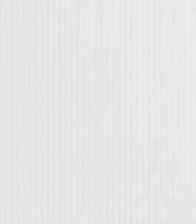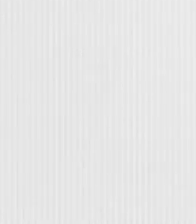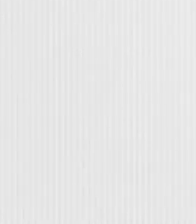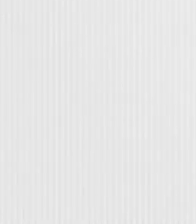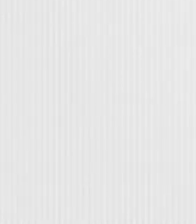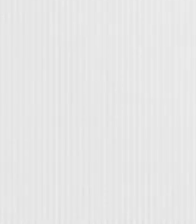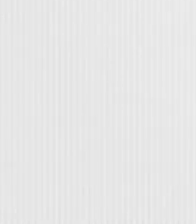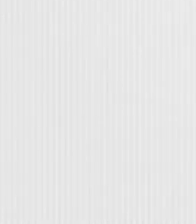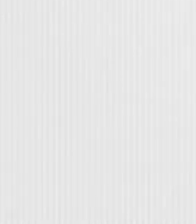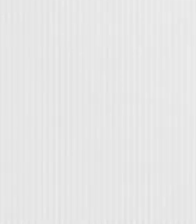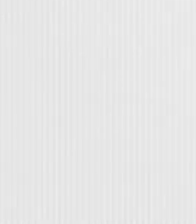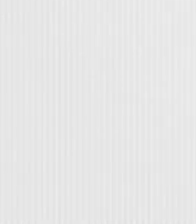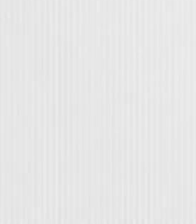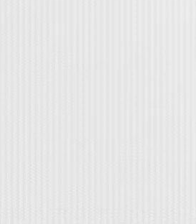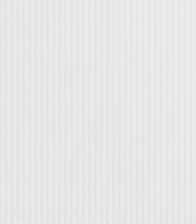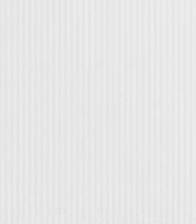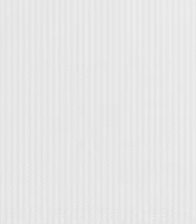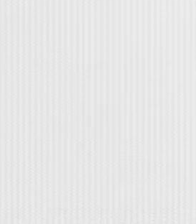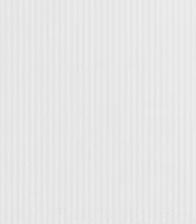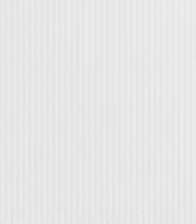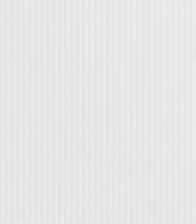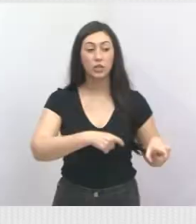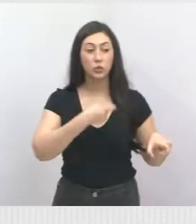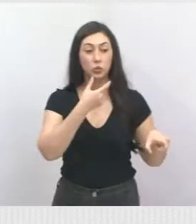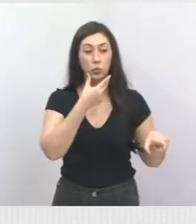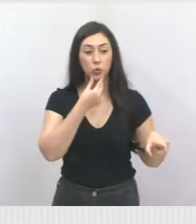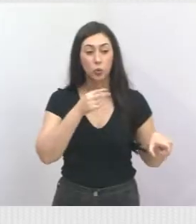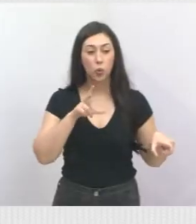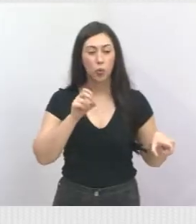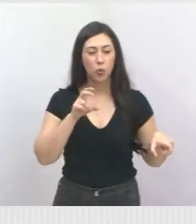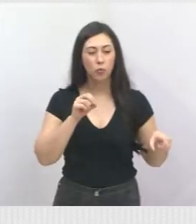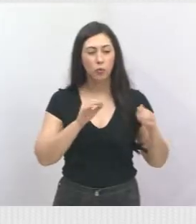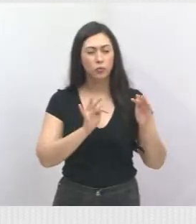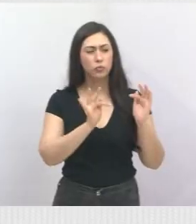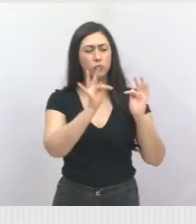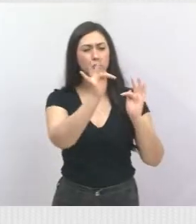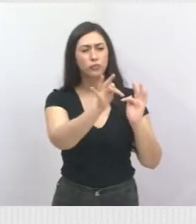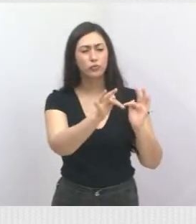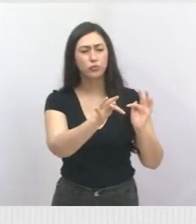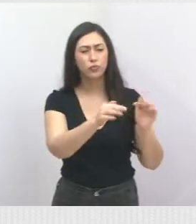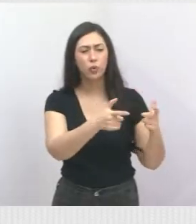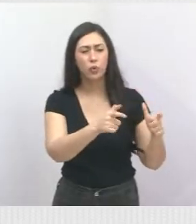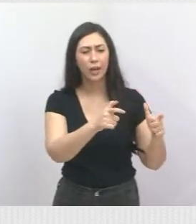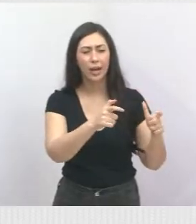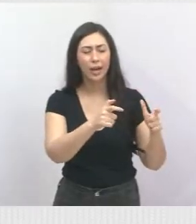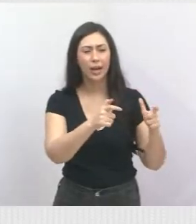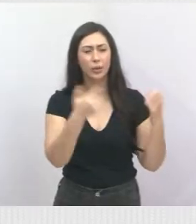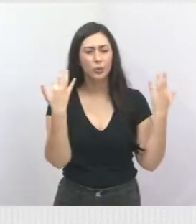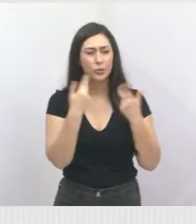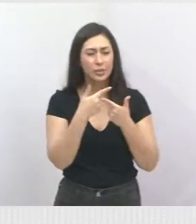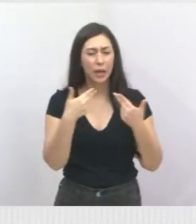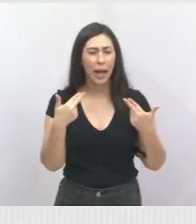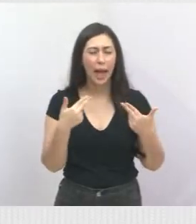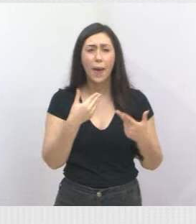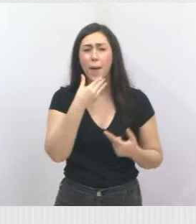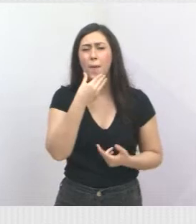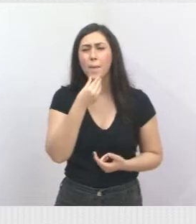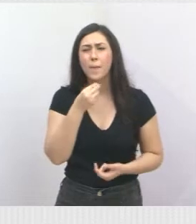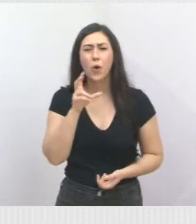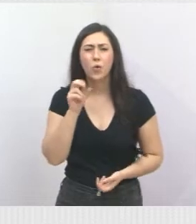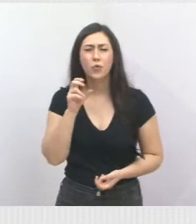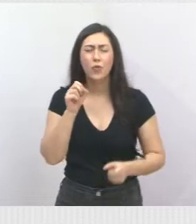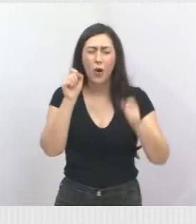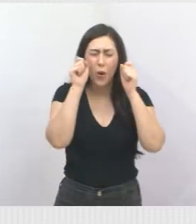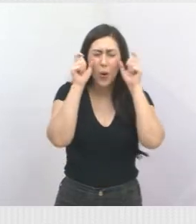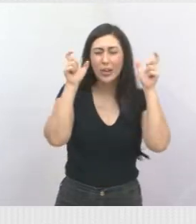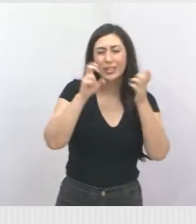Aqui é o sítio do meu avô, ali mais ao fundo é o curral, ele acordava bem cedinho para